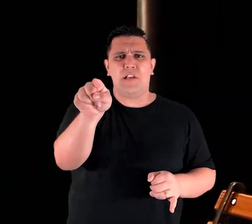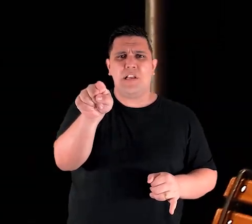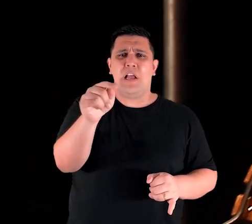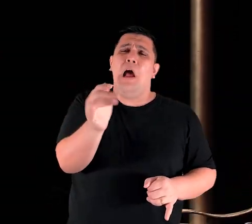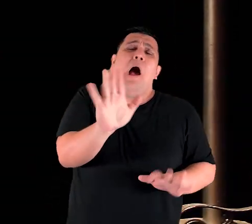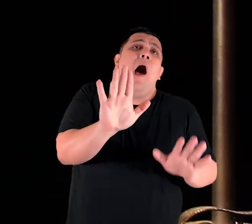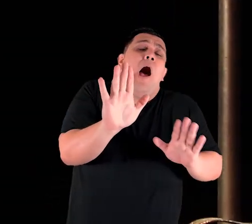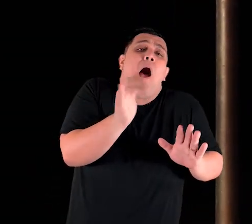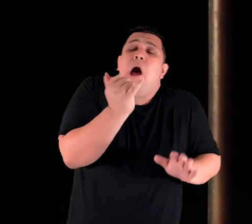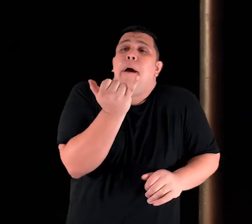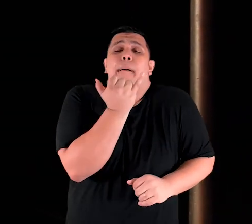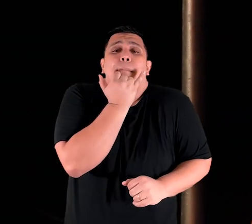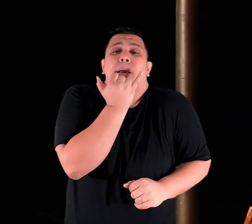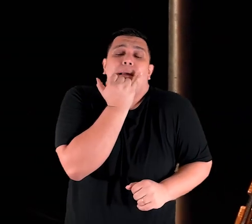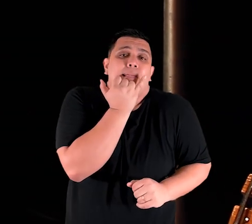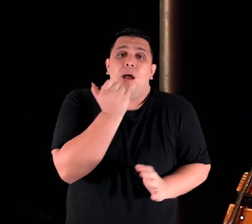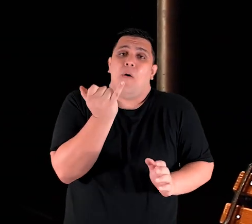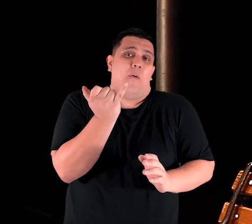Perdão.